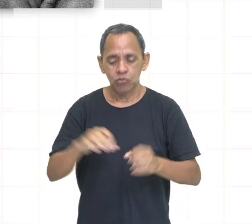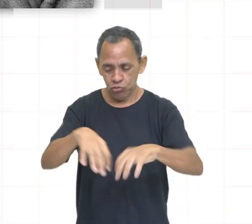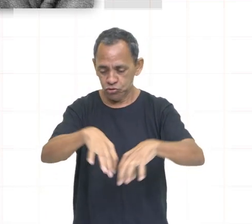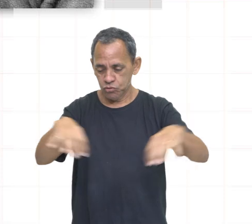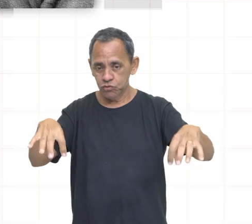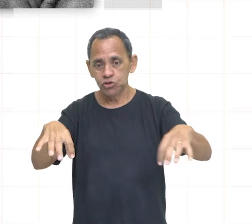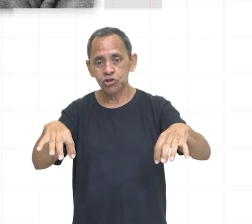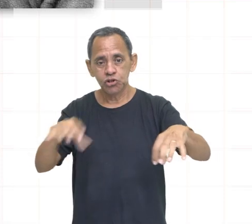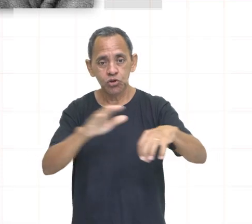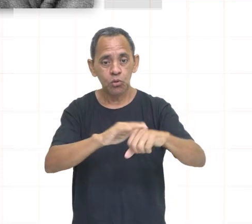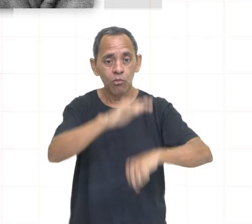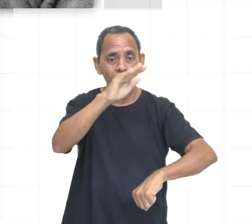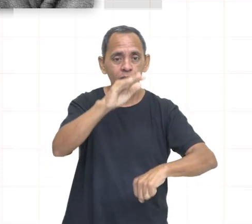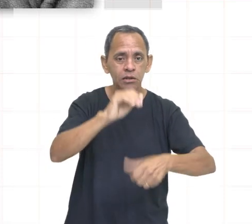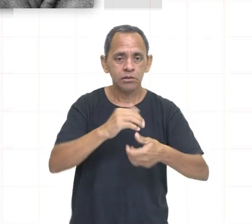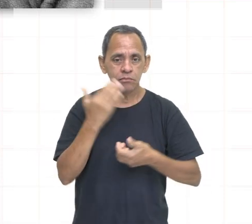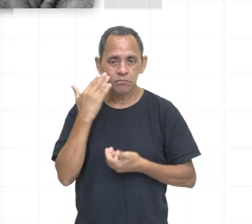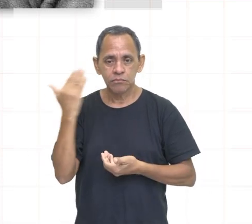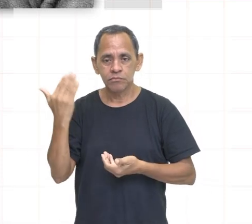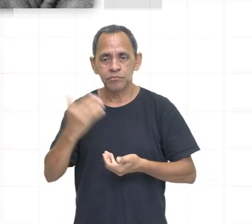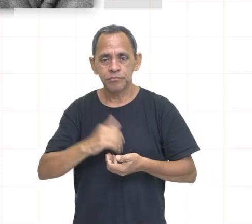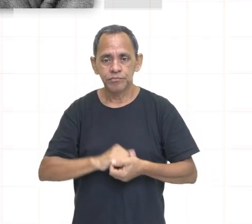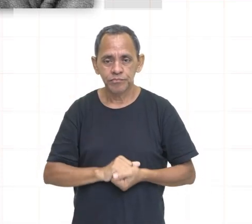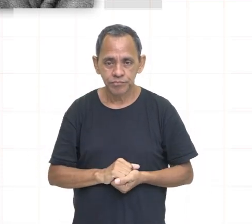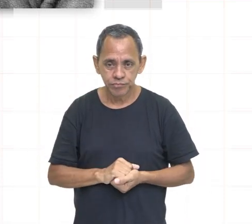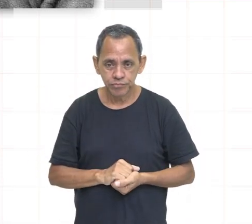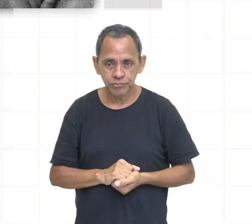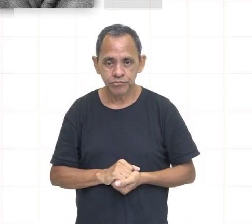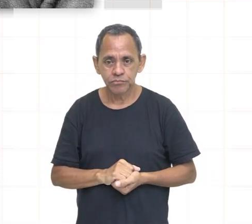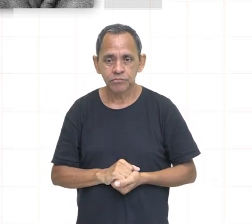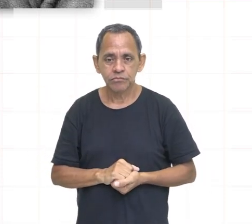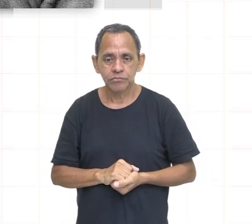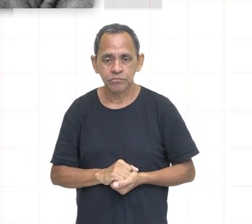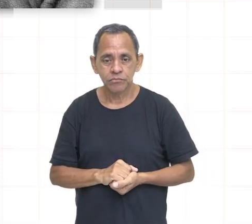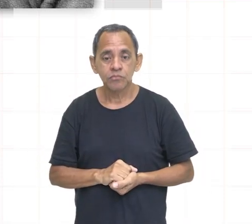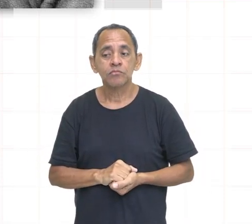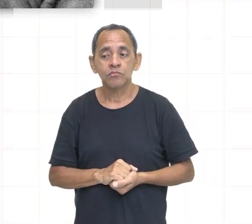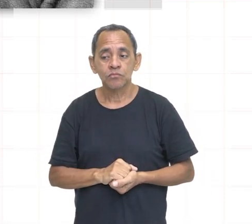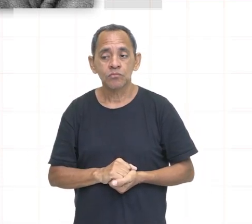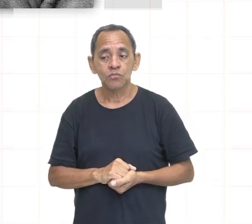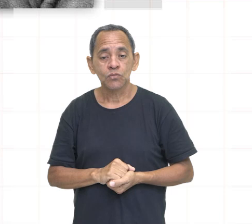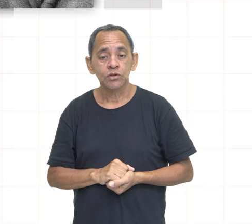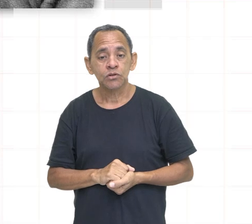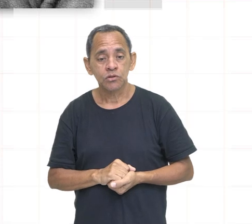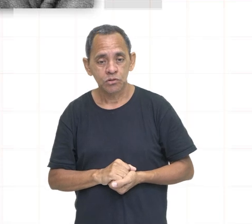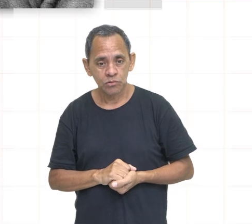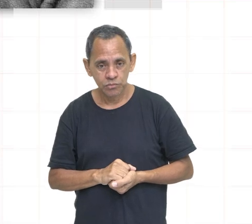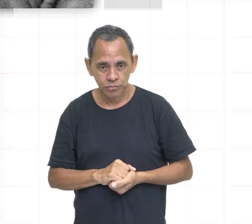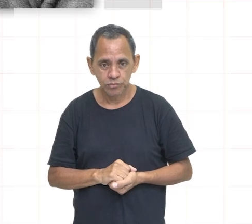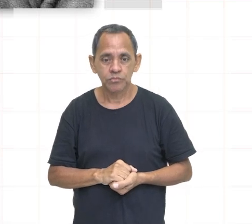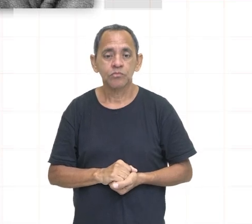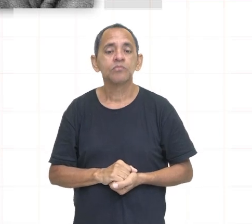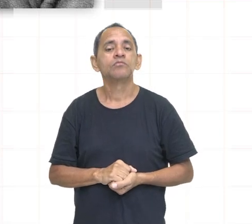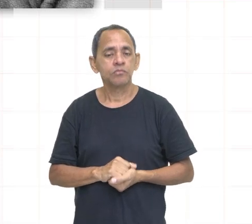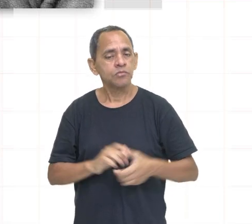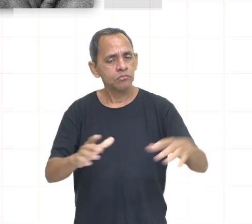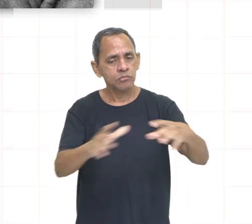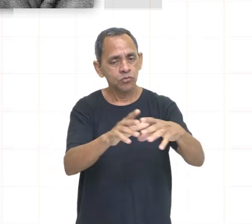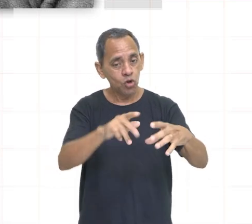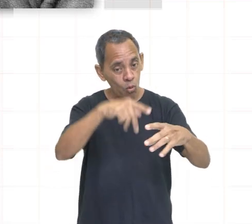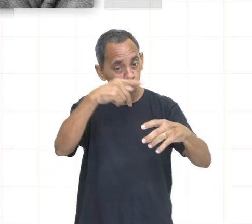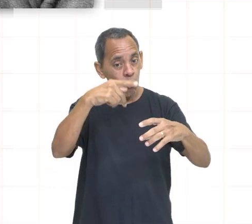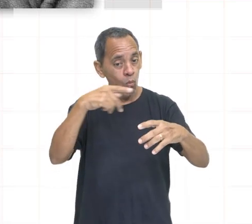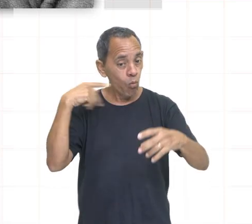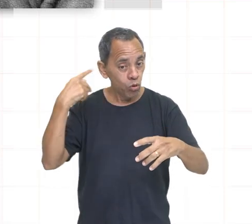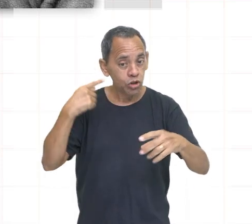a gente vai chamar de menchevique, que era justamente o nome, a nomenclatura que esse grupo político dentro desse partido recebia,